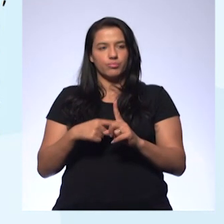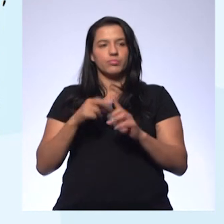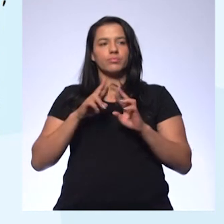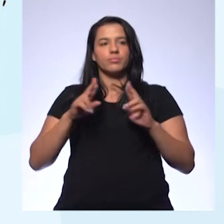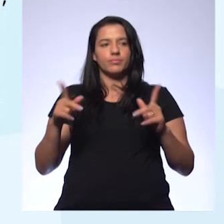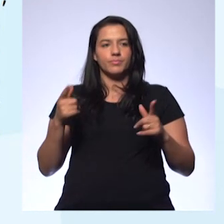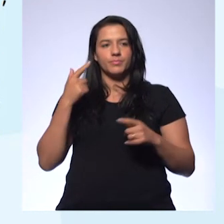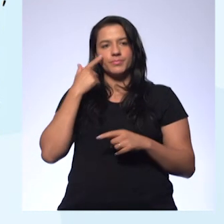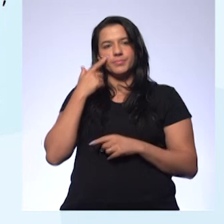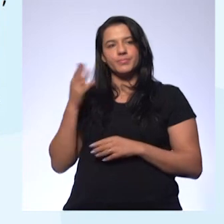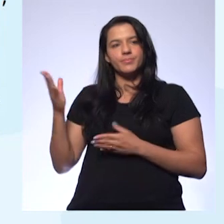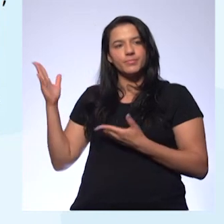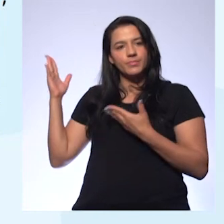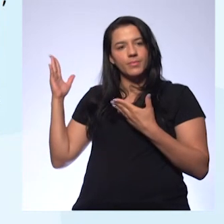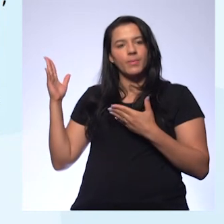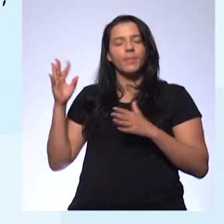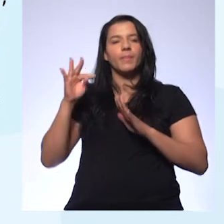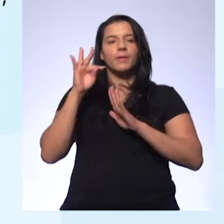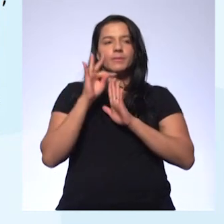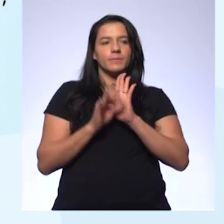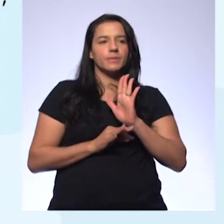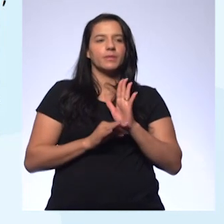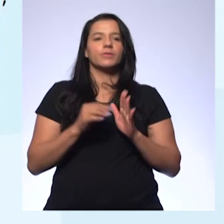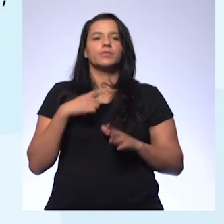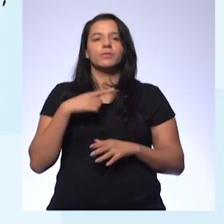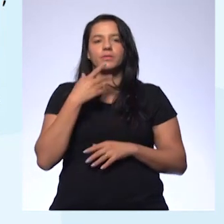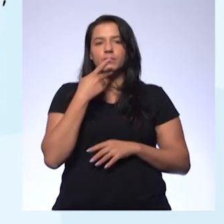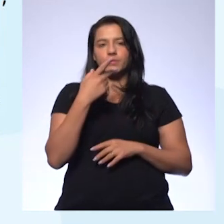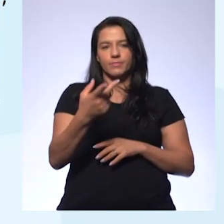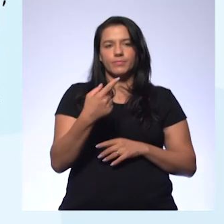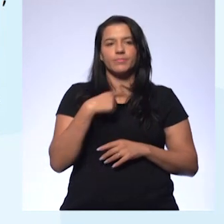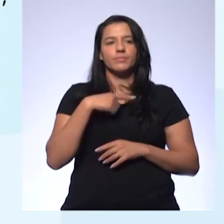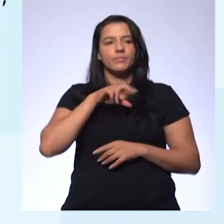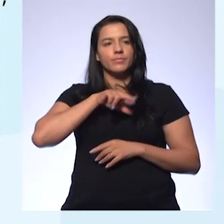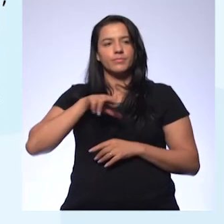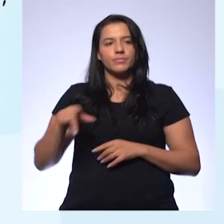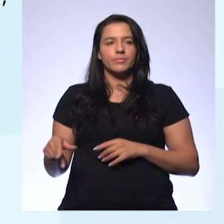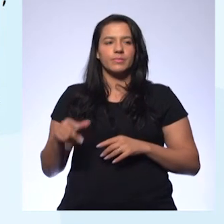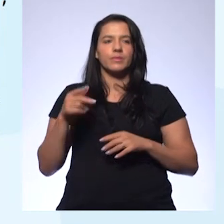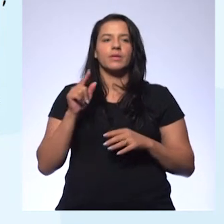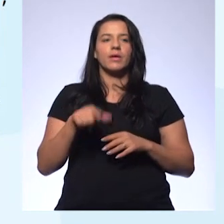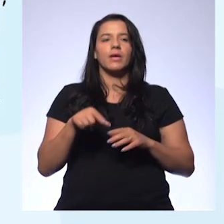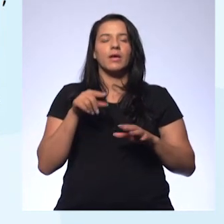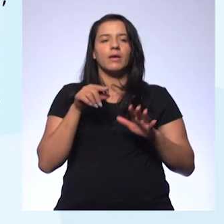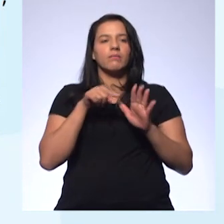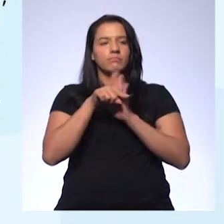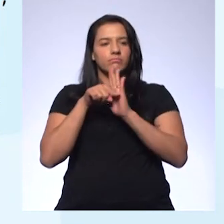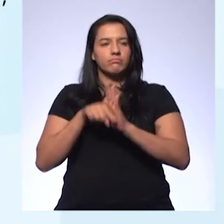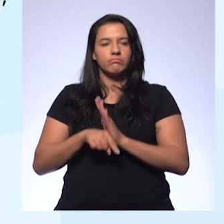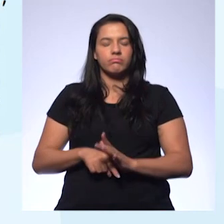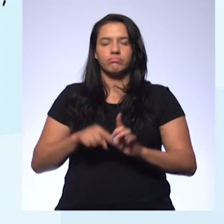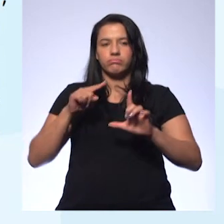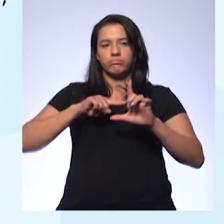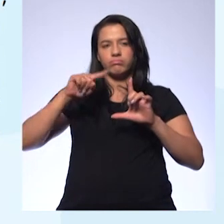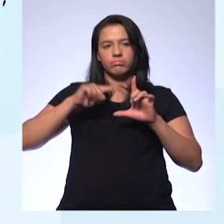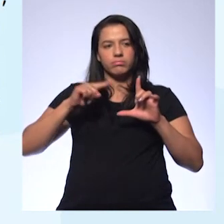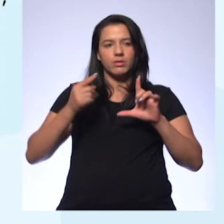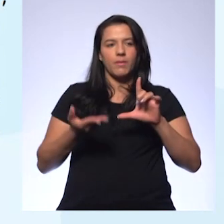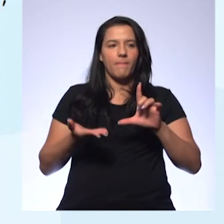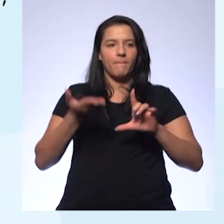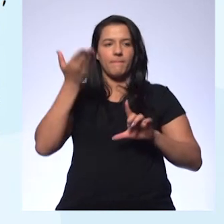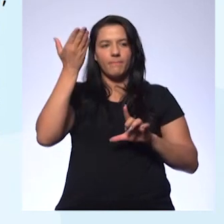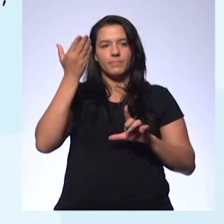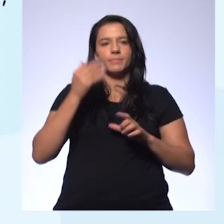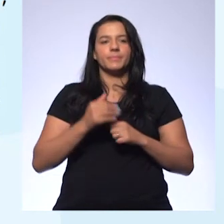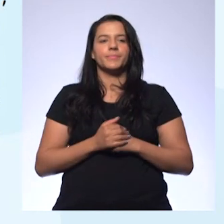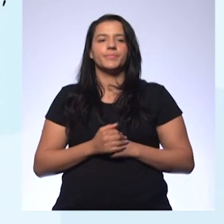interna apresentam melhor rendimento quando podem ser adotadas taxas de compreensão mais altas na sua câmara de